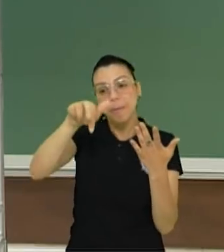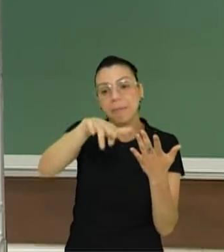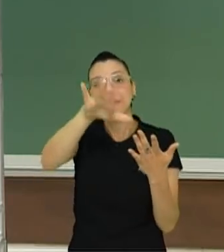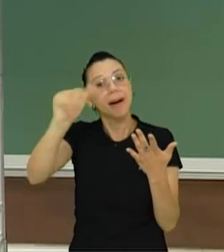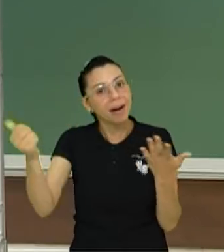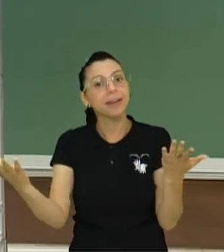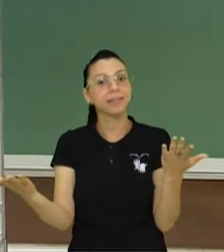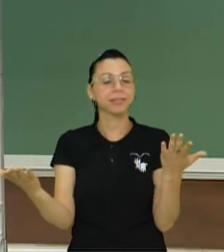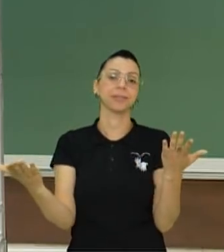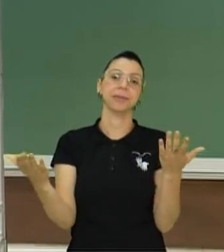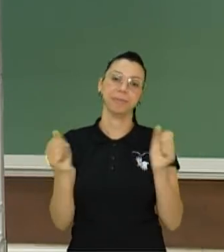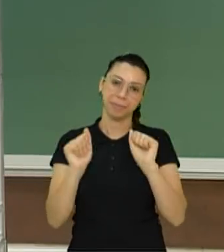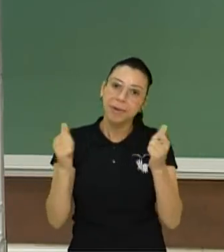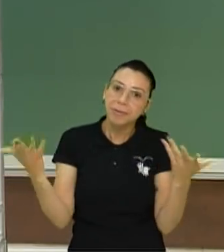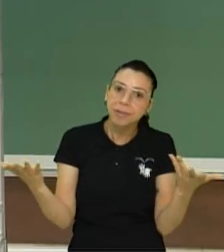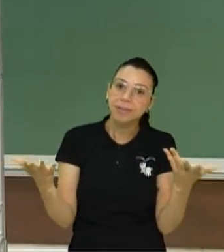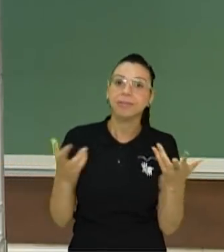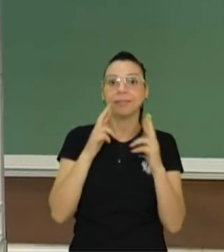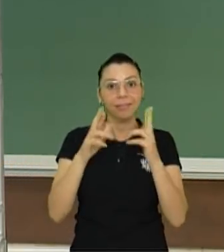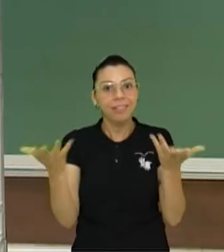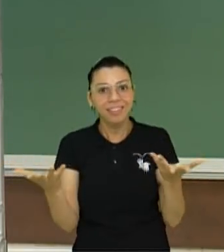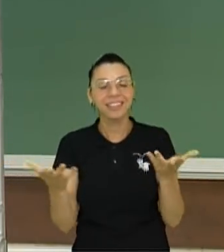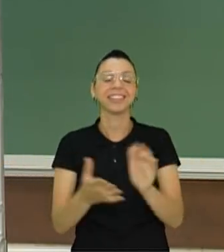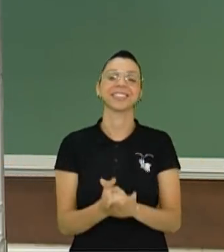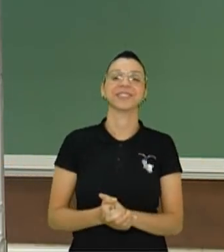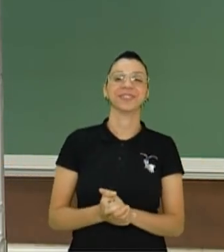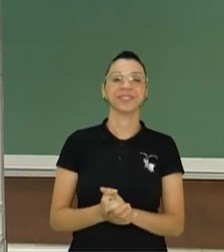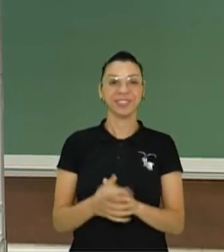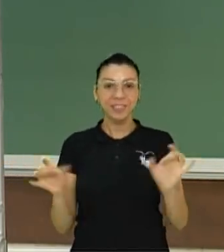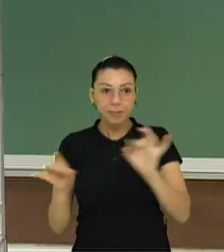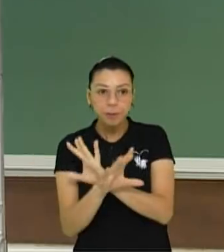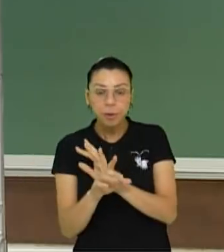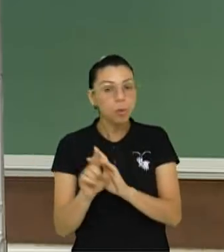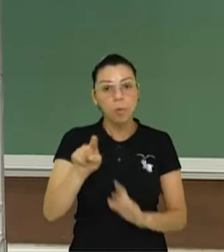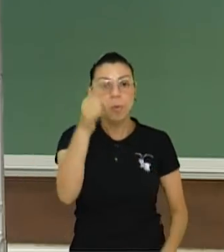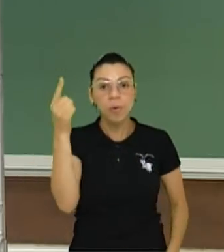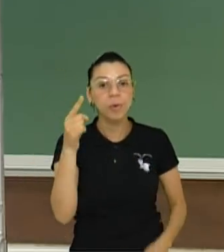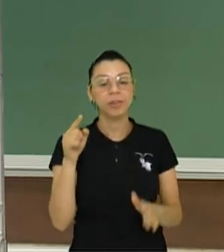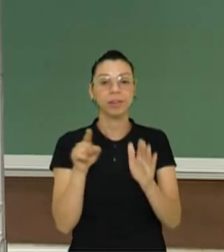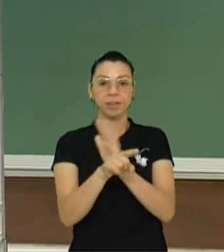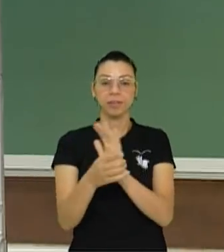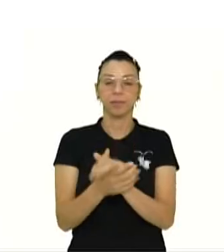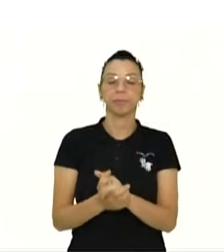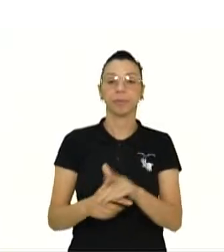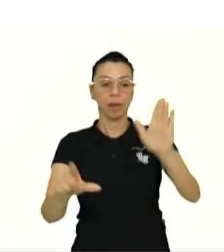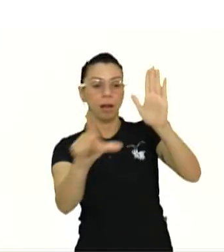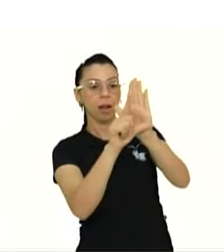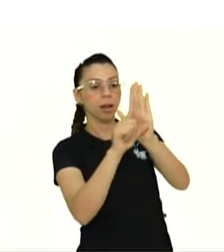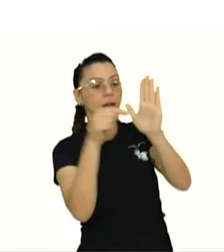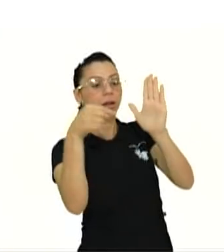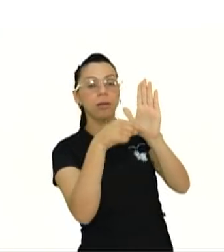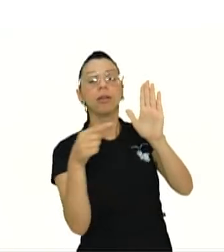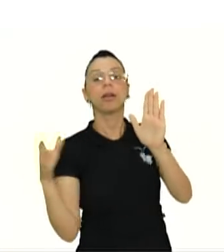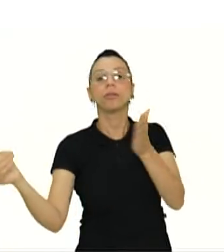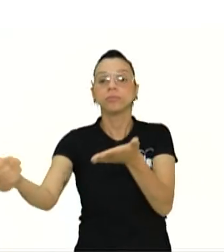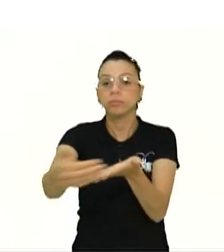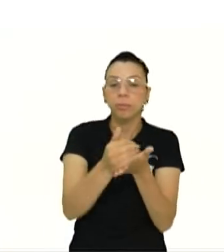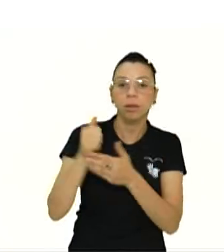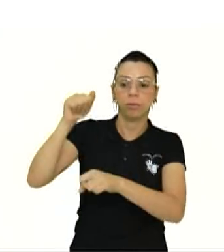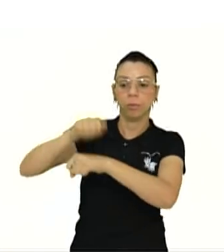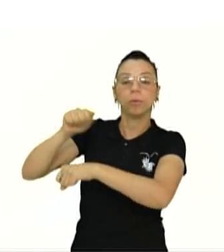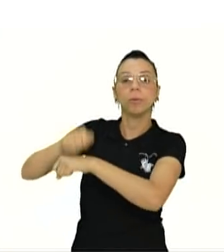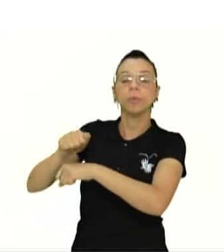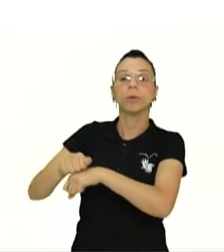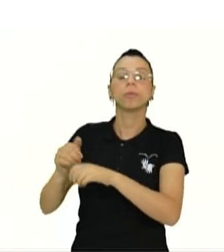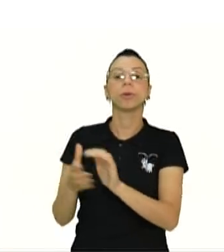essa, vocês não iam ver. Se não acerto que era o Mário. Fechou, galera? Opa, mais uma. Qual é o nome da lei dentro das conquistas plebeias que